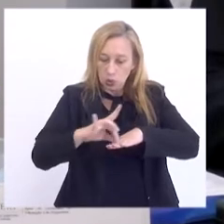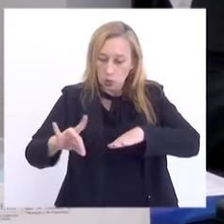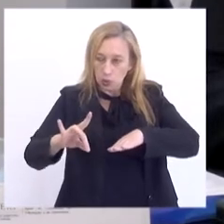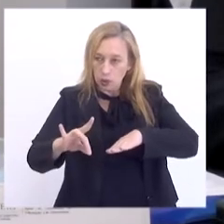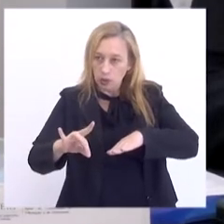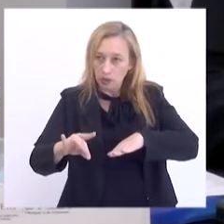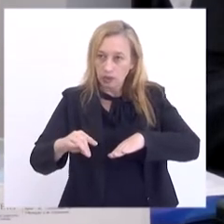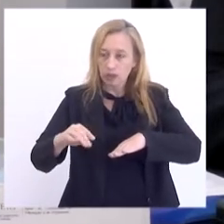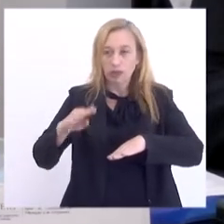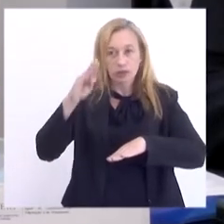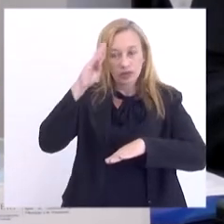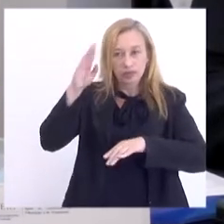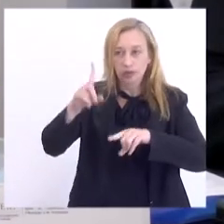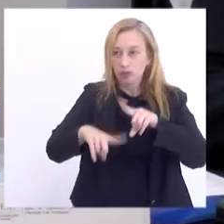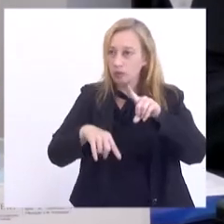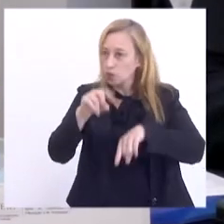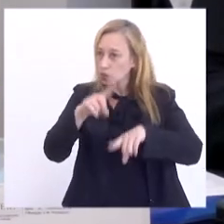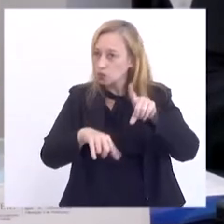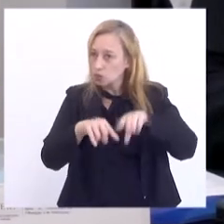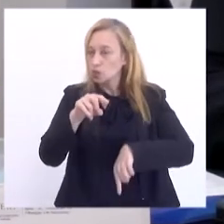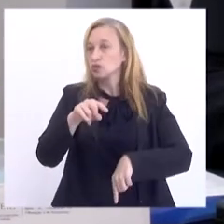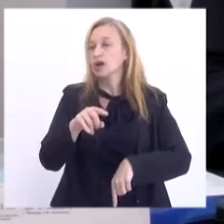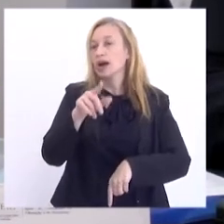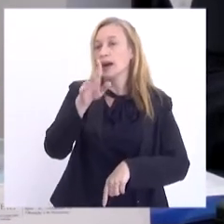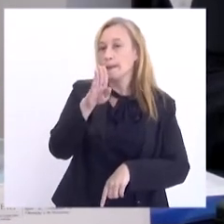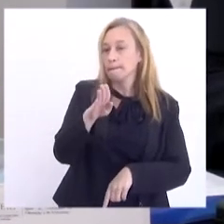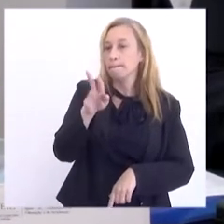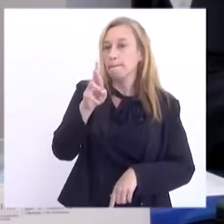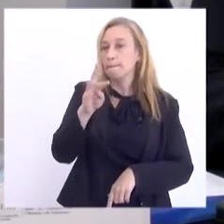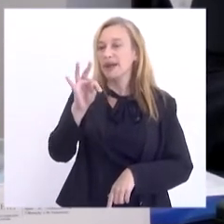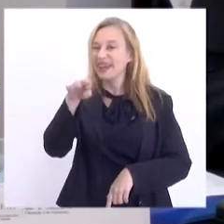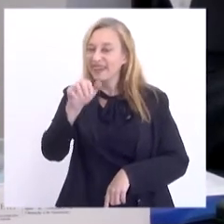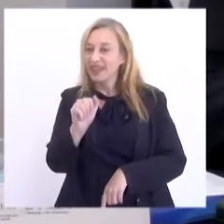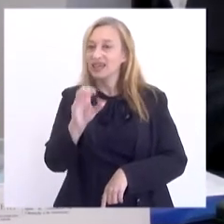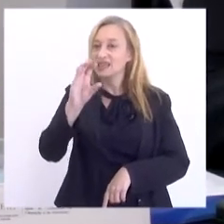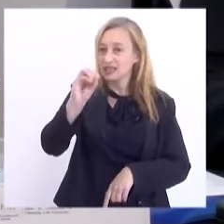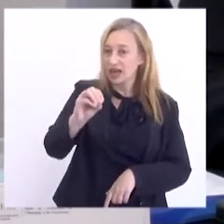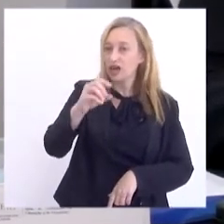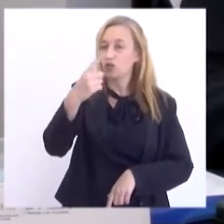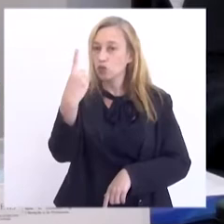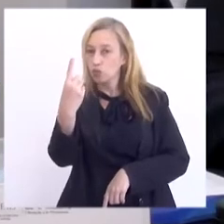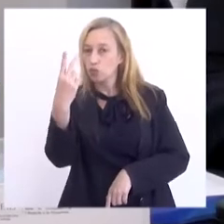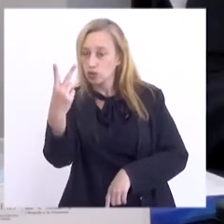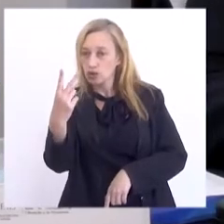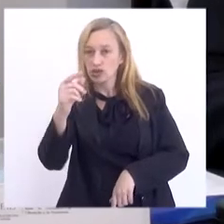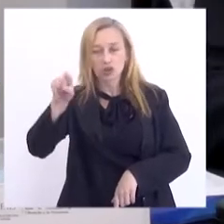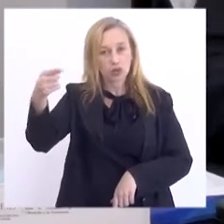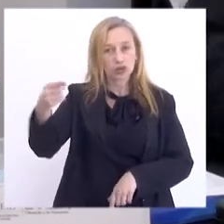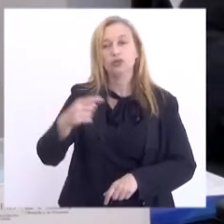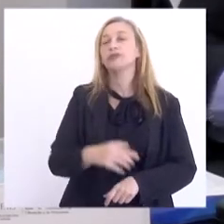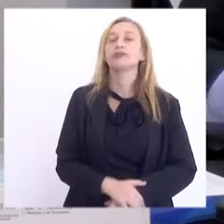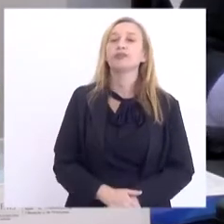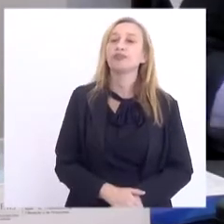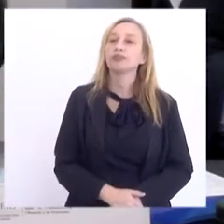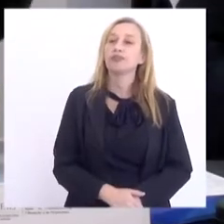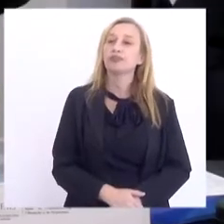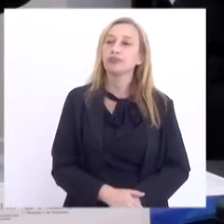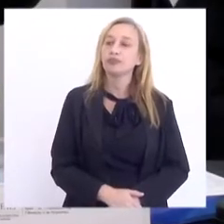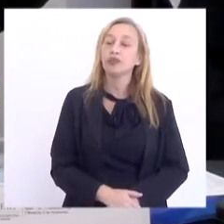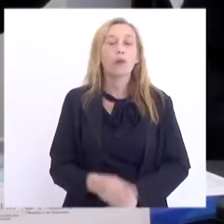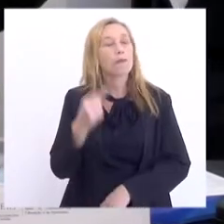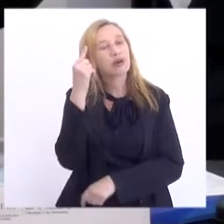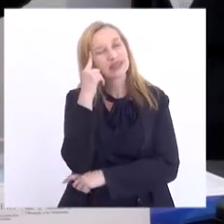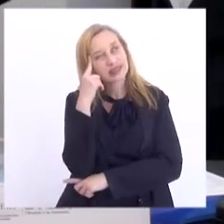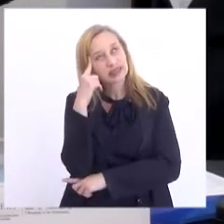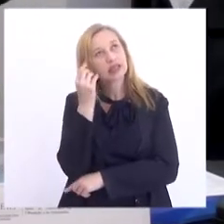ingrediente dos ingredientes e a Brita apertar zero brita um britadores etc manda esse